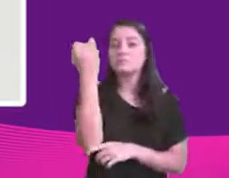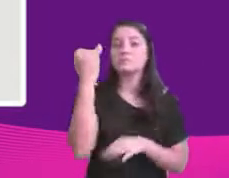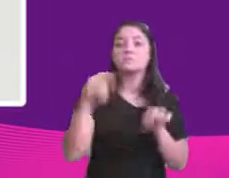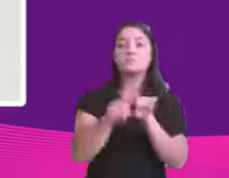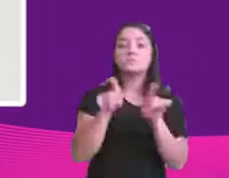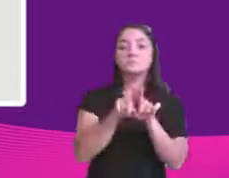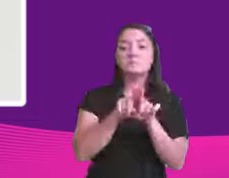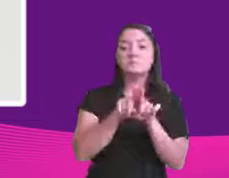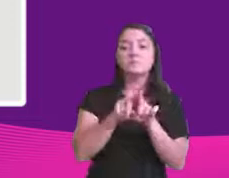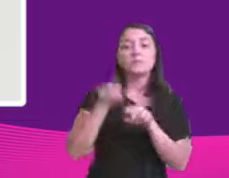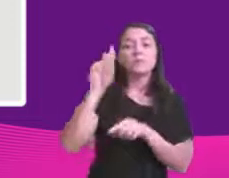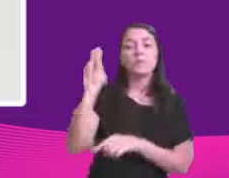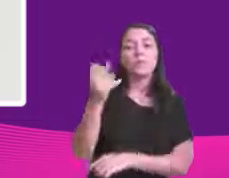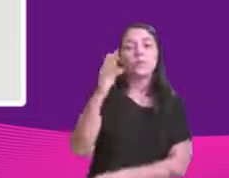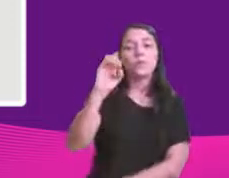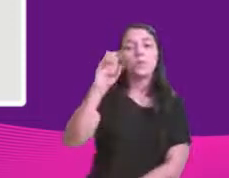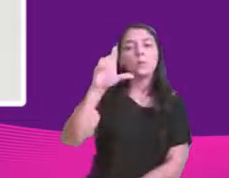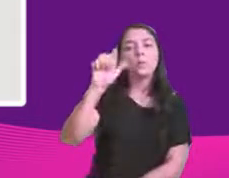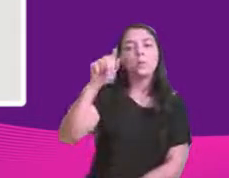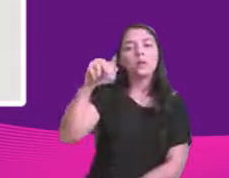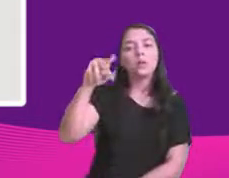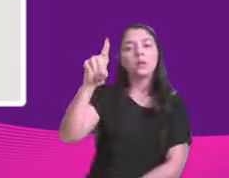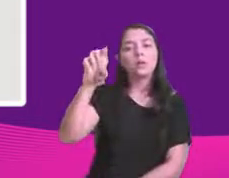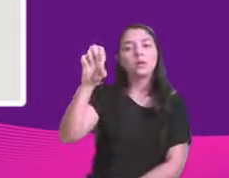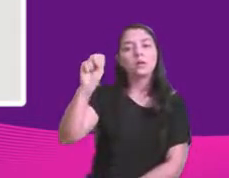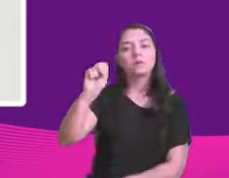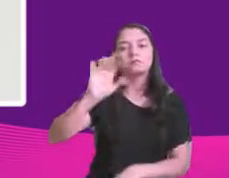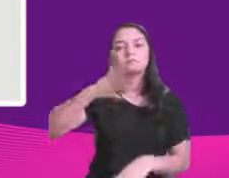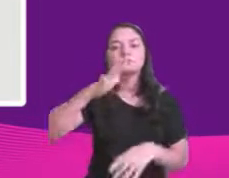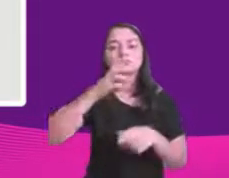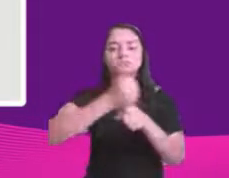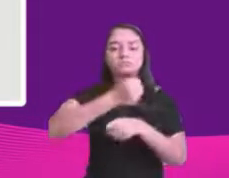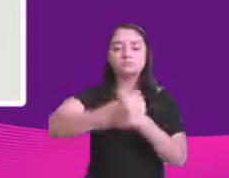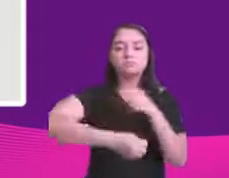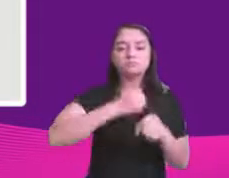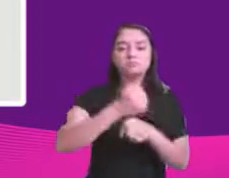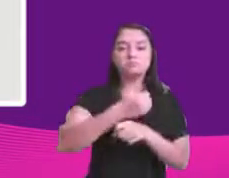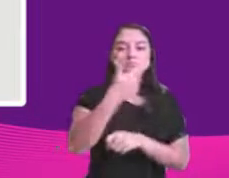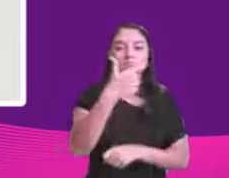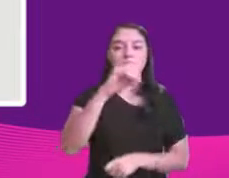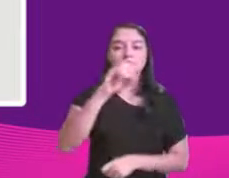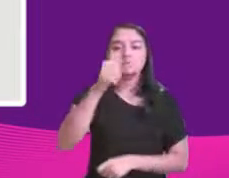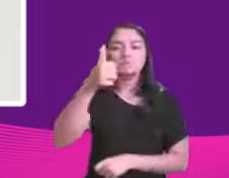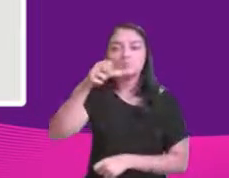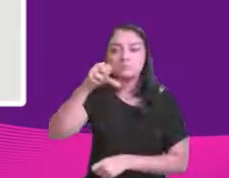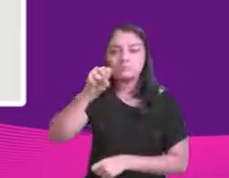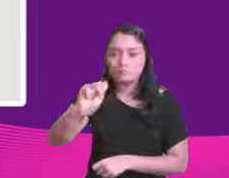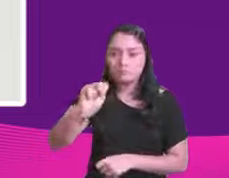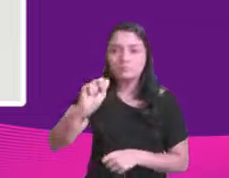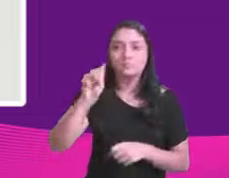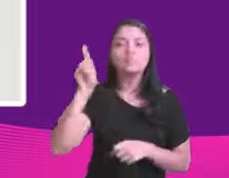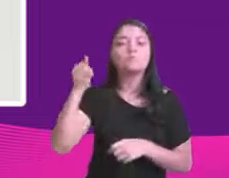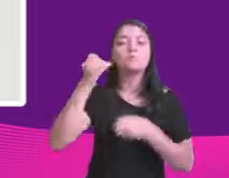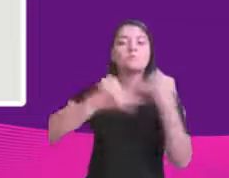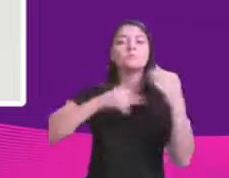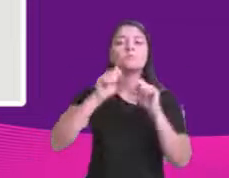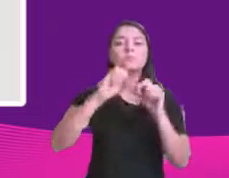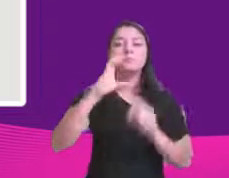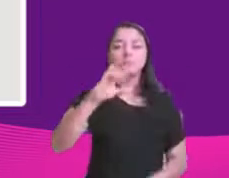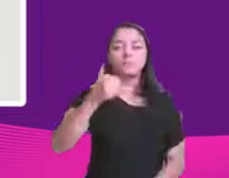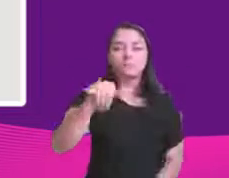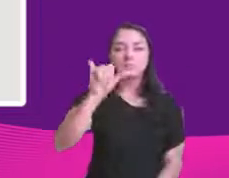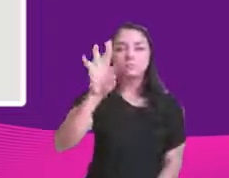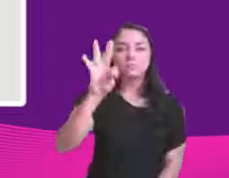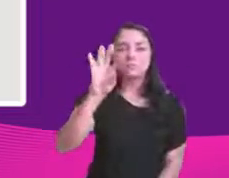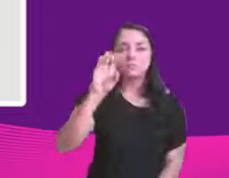do Van Driel, agora em 2018, 2019, que avaliou a cirurgia de intervalo na citorredução do câncer